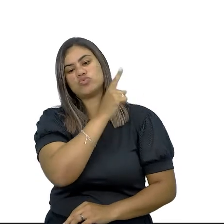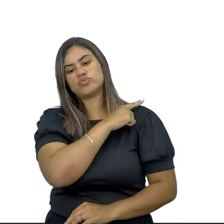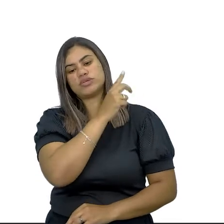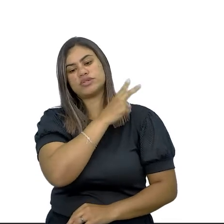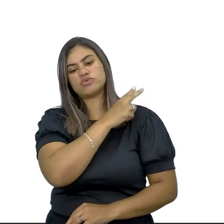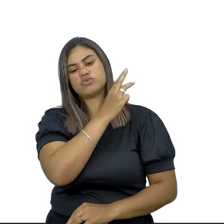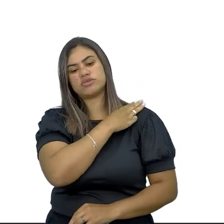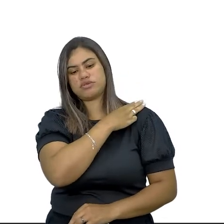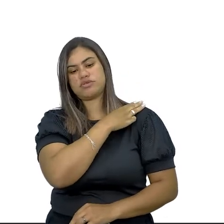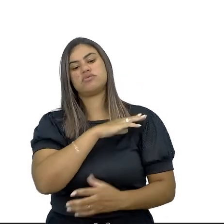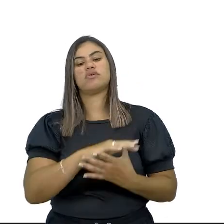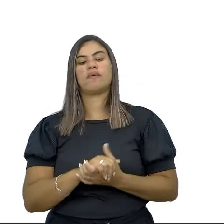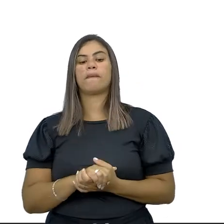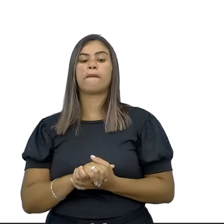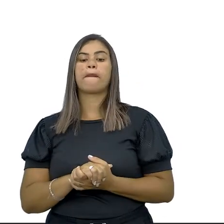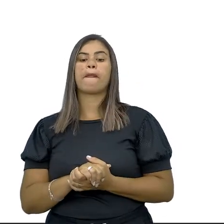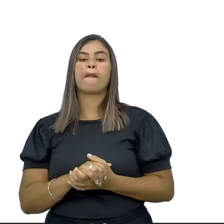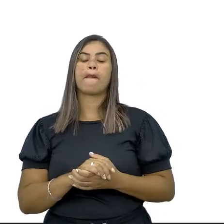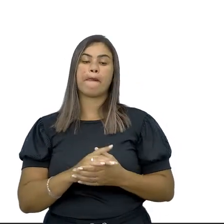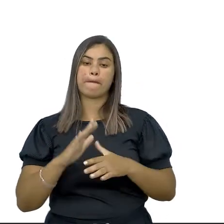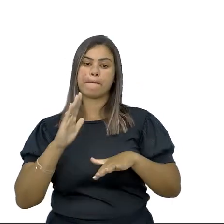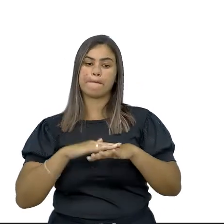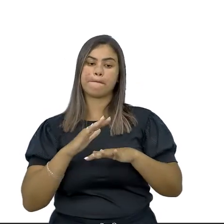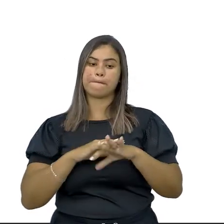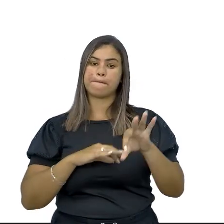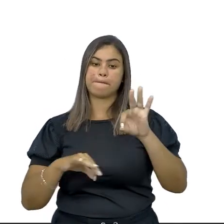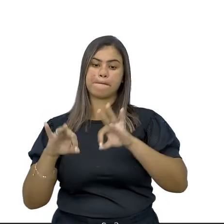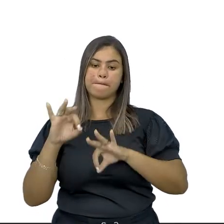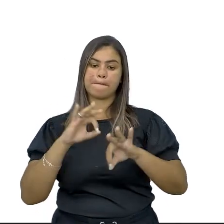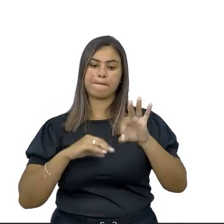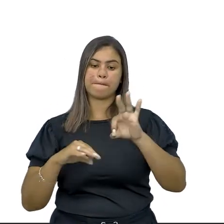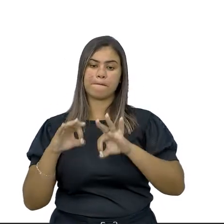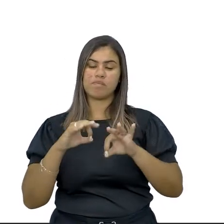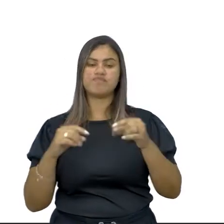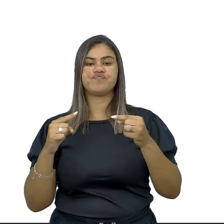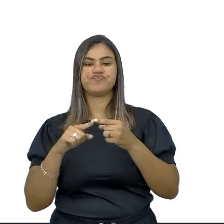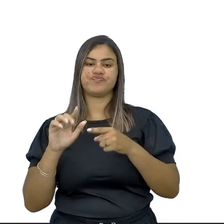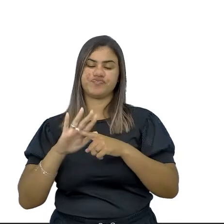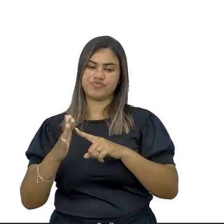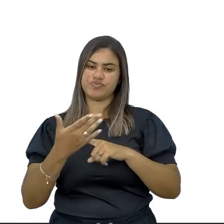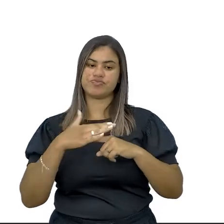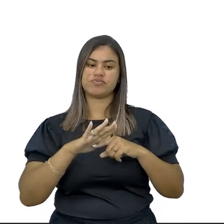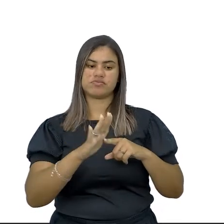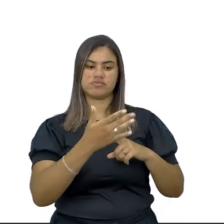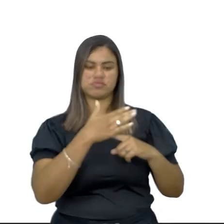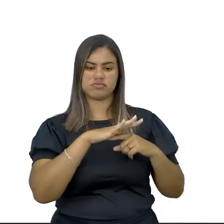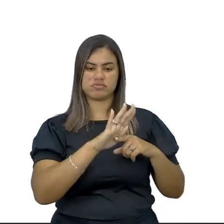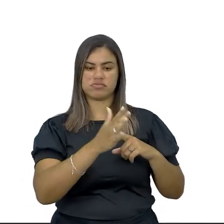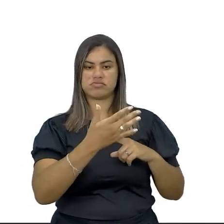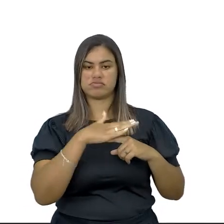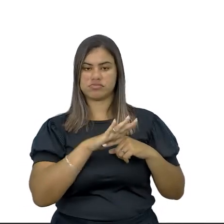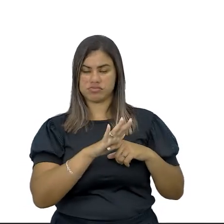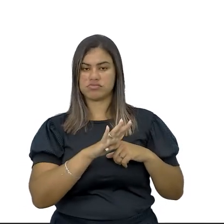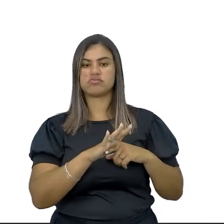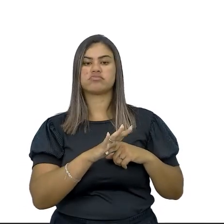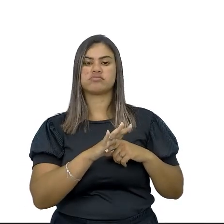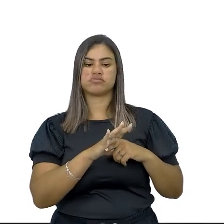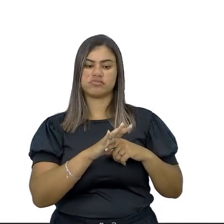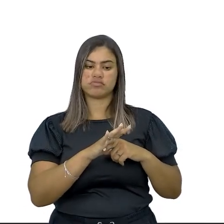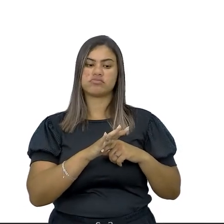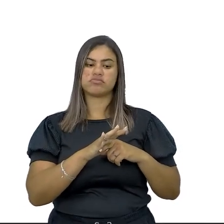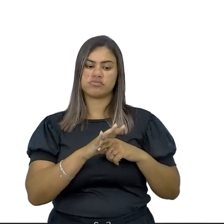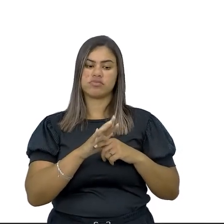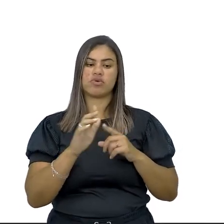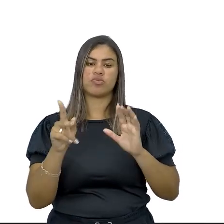2020. Né, e eles foram construídos, nesse caso, o volume 2, em regime de colaboração ambos, né, perdão, em regime de colaboração entre